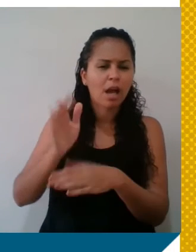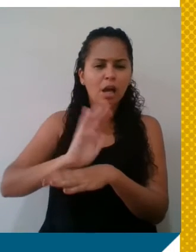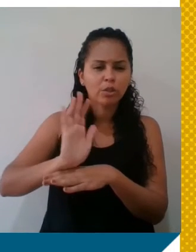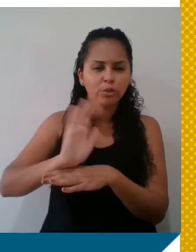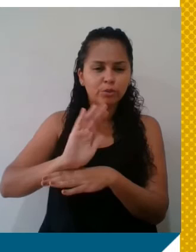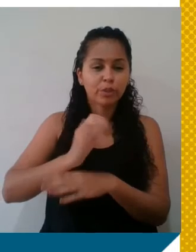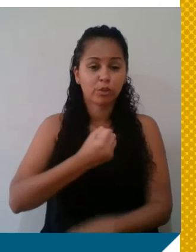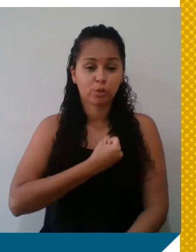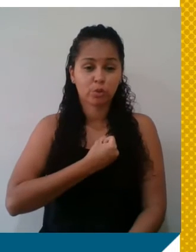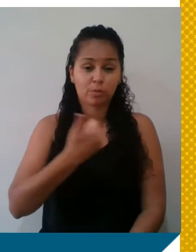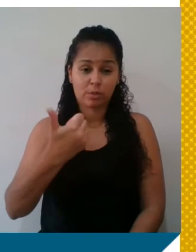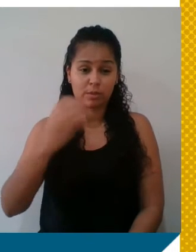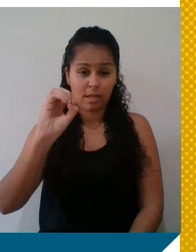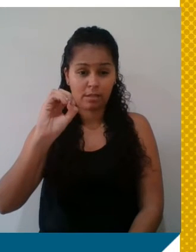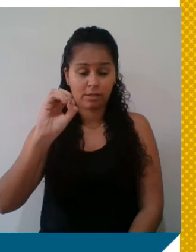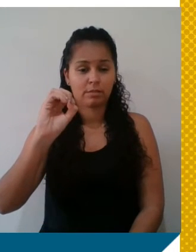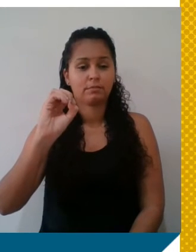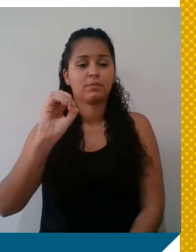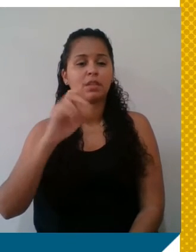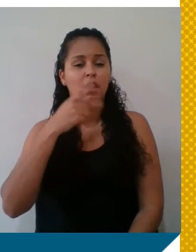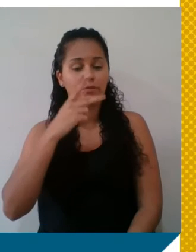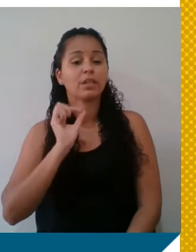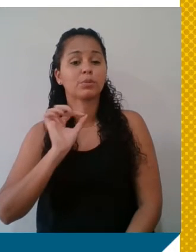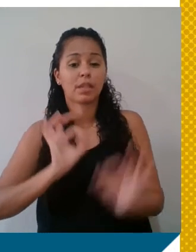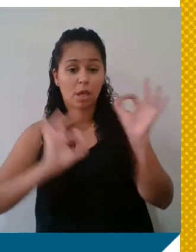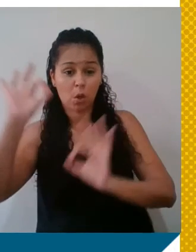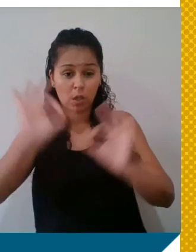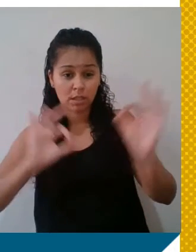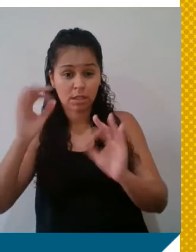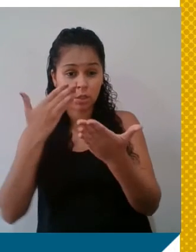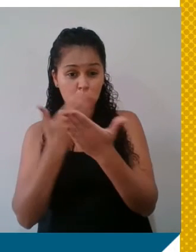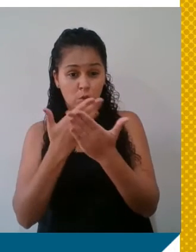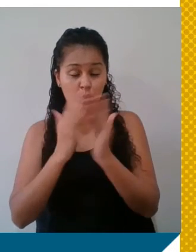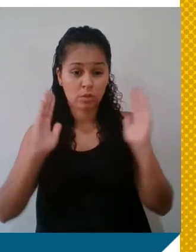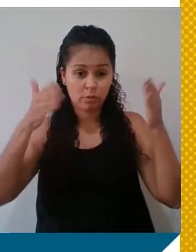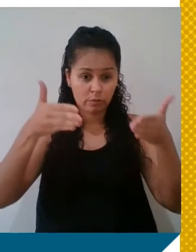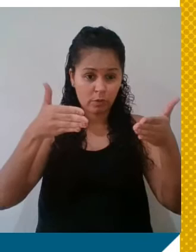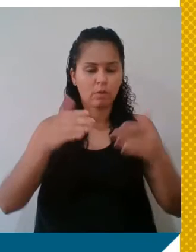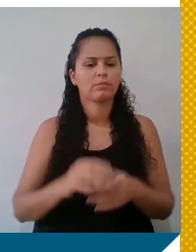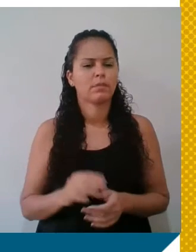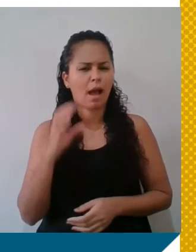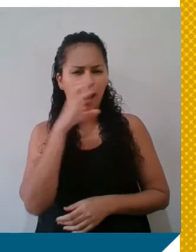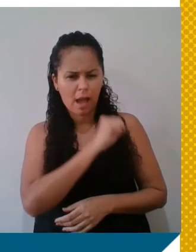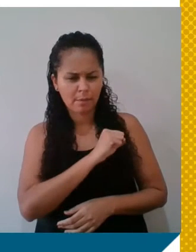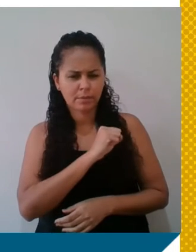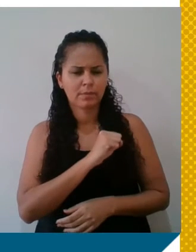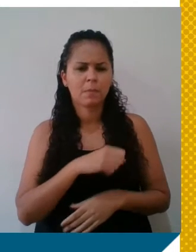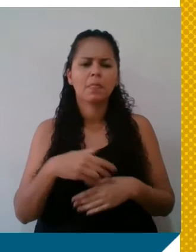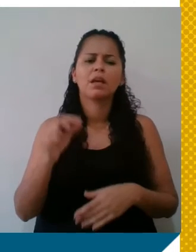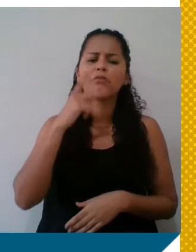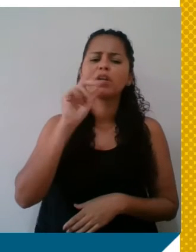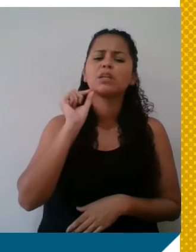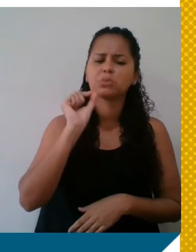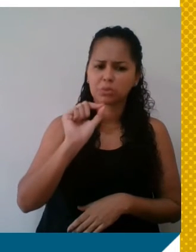vídeo anterior, no vídeo número 10, no vídeo que a gente falou da organização dos estudos e concentração. Bem rapidinho, hein, galera? O que